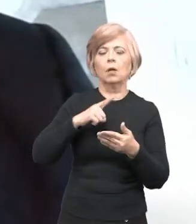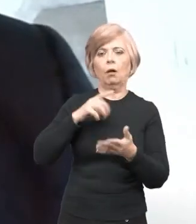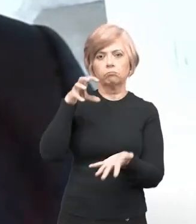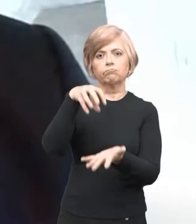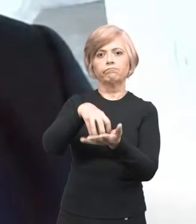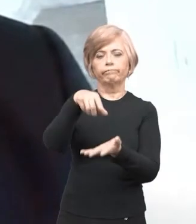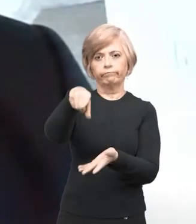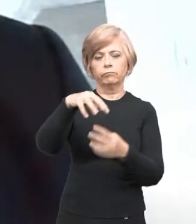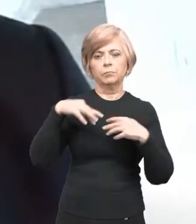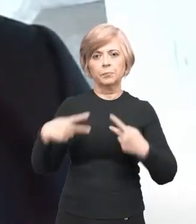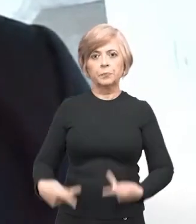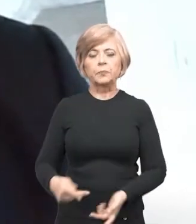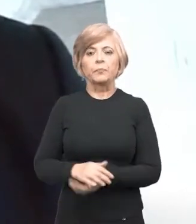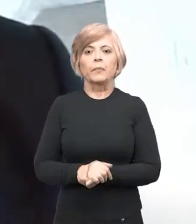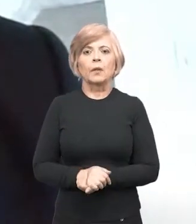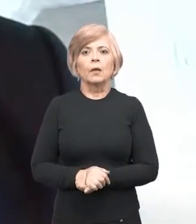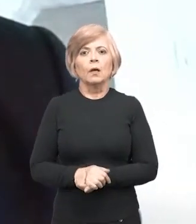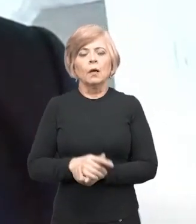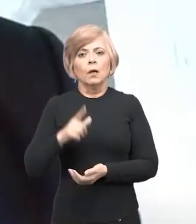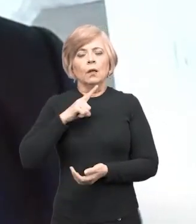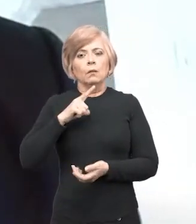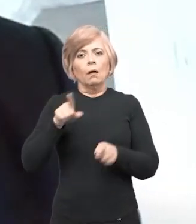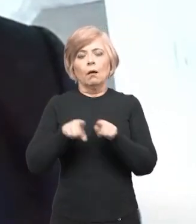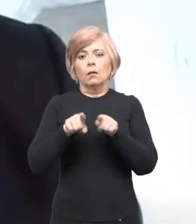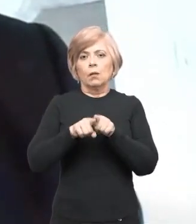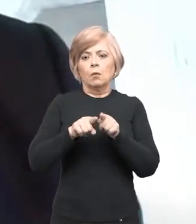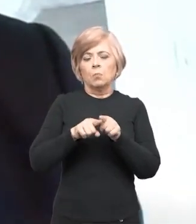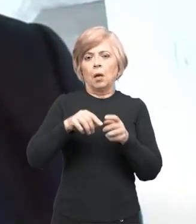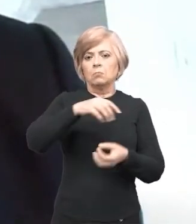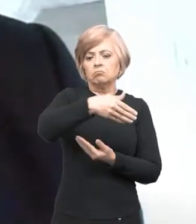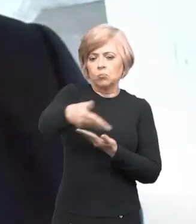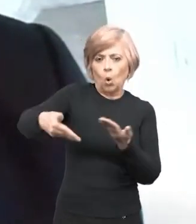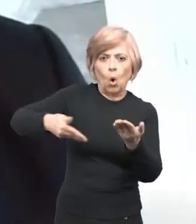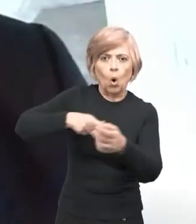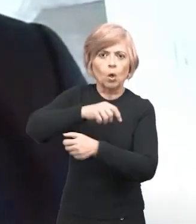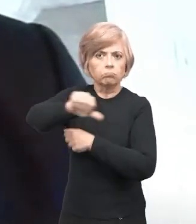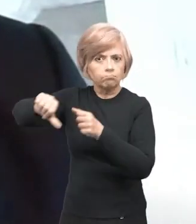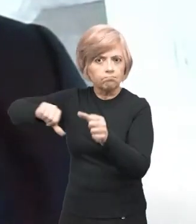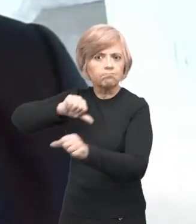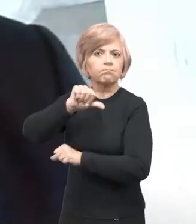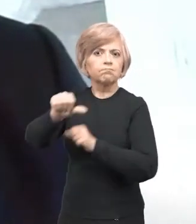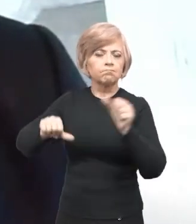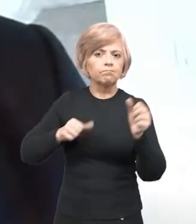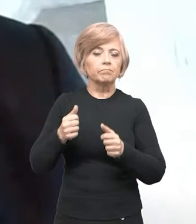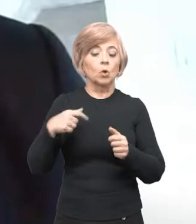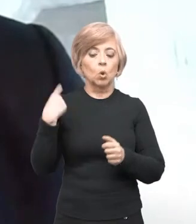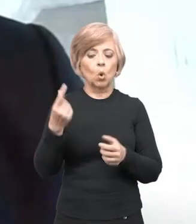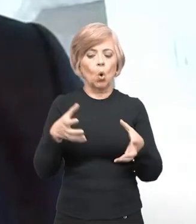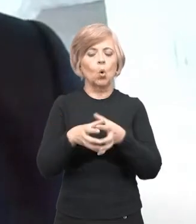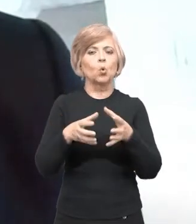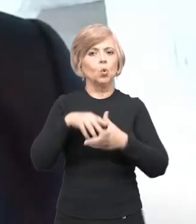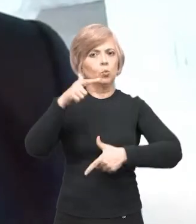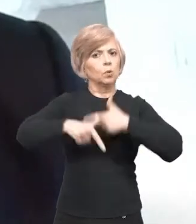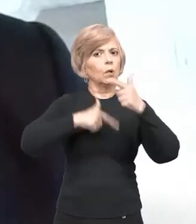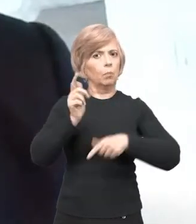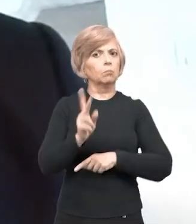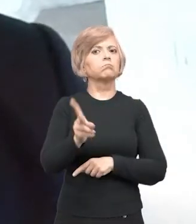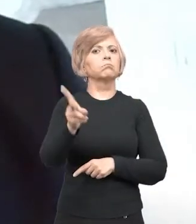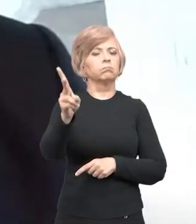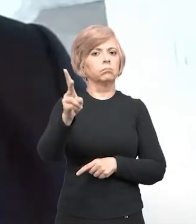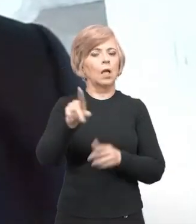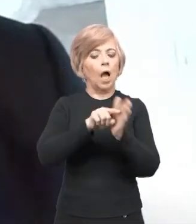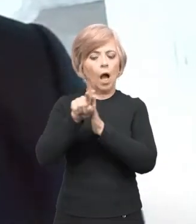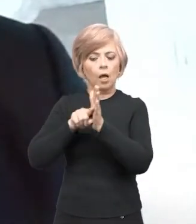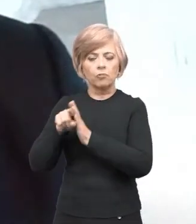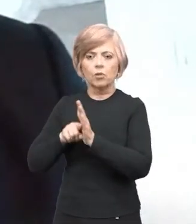sede, uma outra parcela ainda em teletrabalho, um rodízio, mas de forma que a gente conseguiu manter o grupo funcionando, as